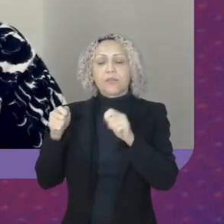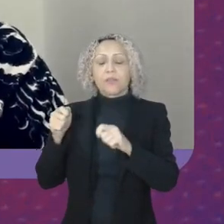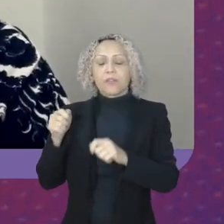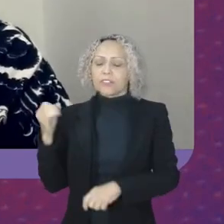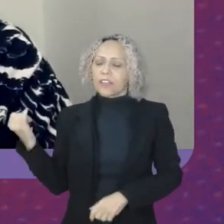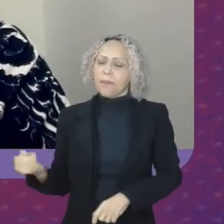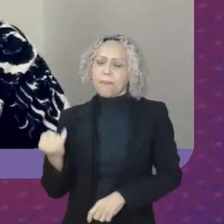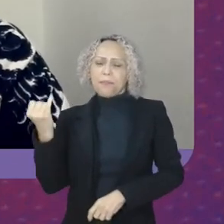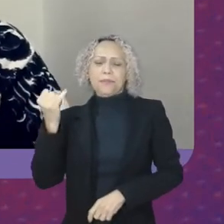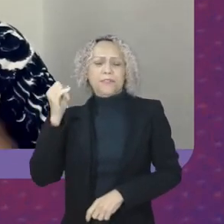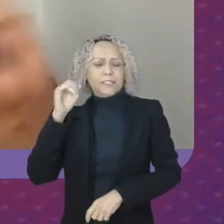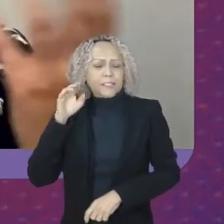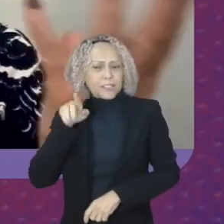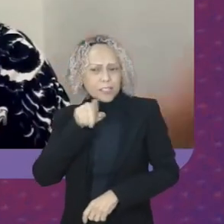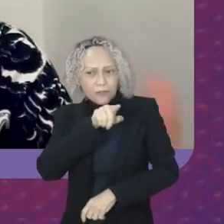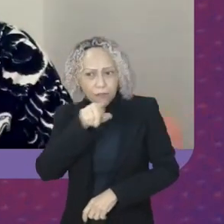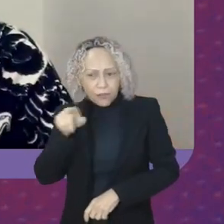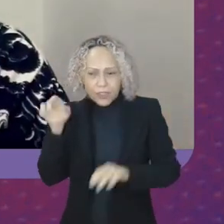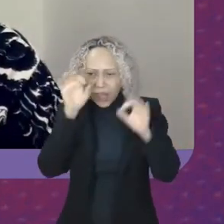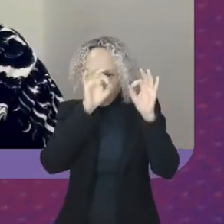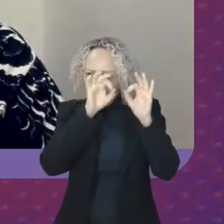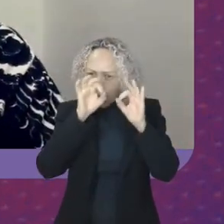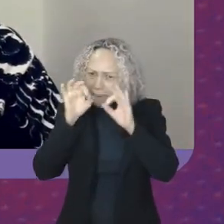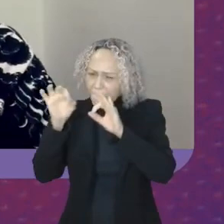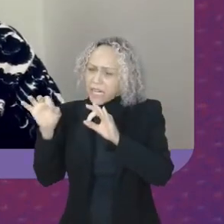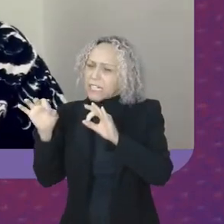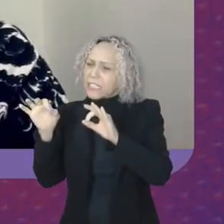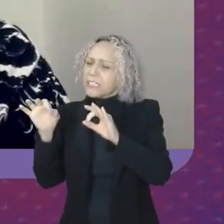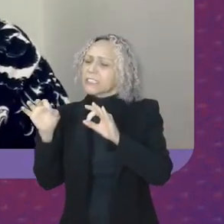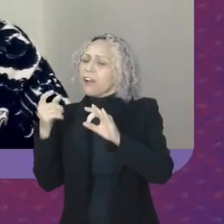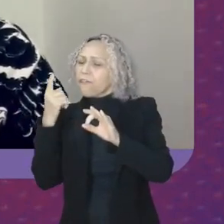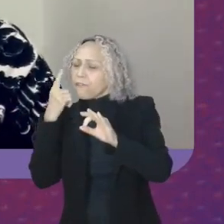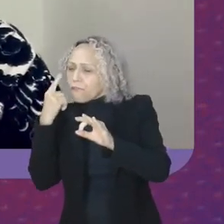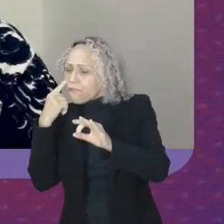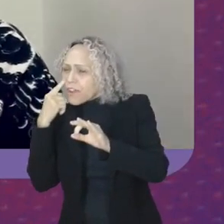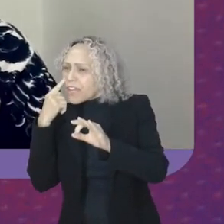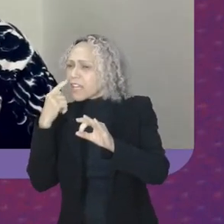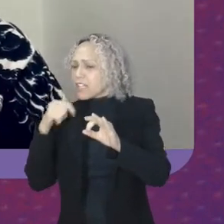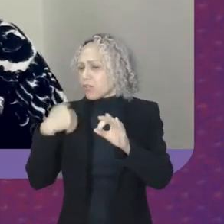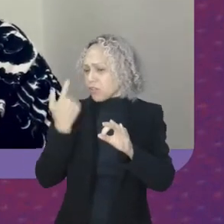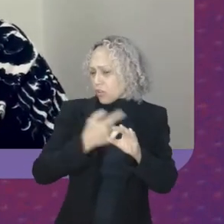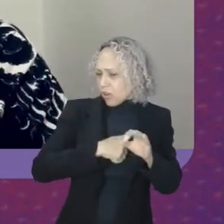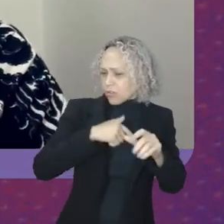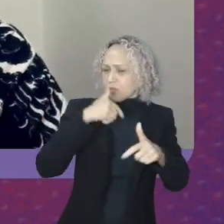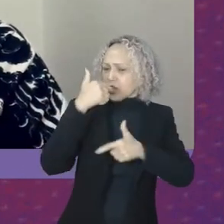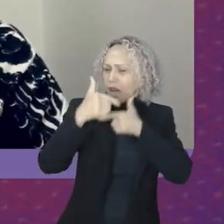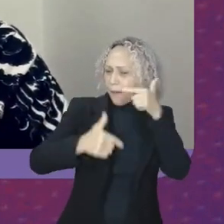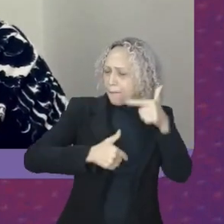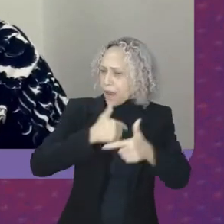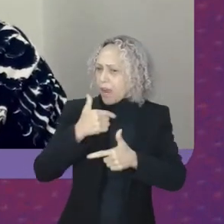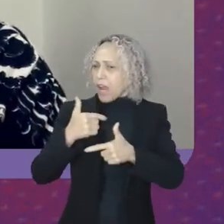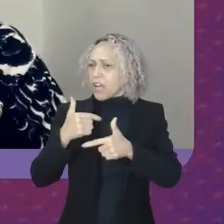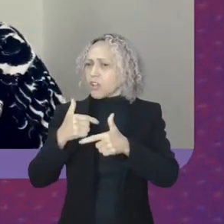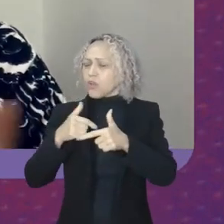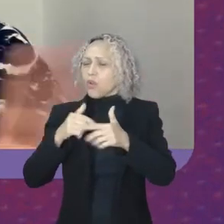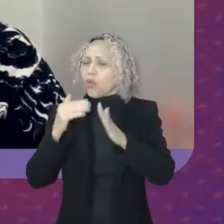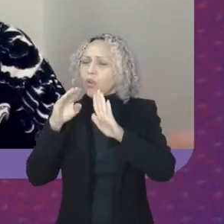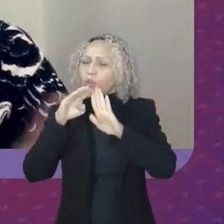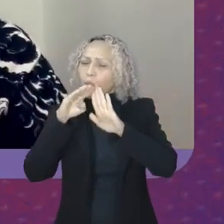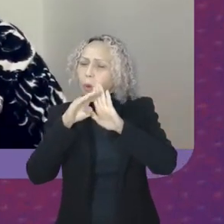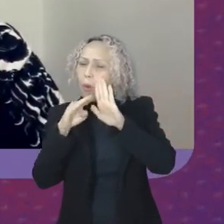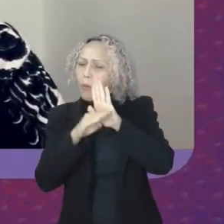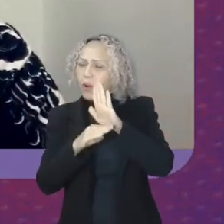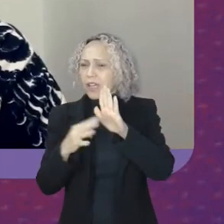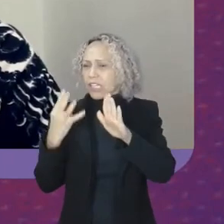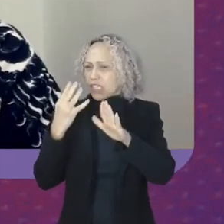acompanhem, busquem informações sobre o Plano Plurianual e sobre outras atividades do Ministério das Mulheres. Inclusive,